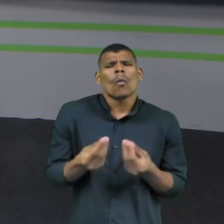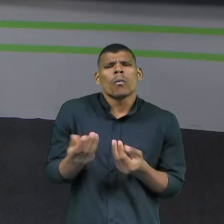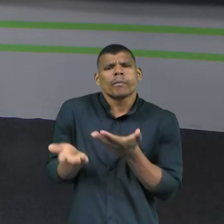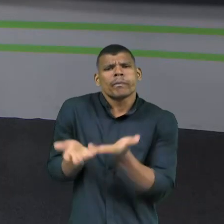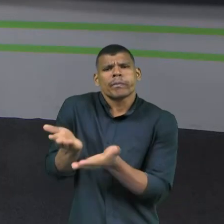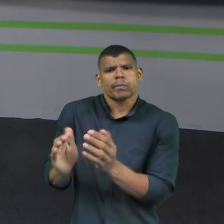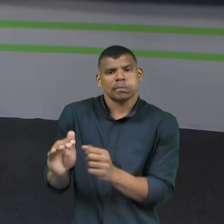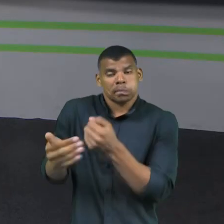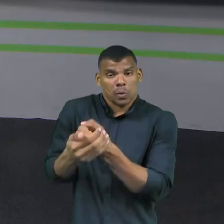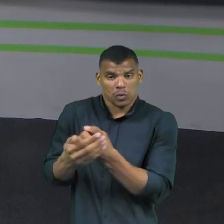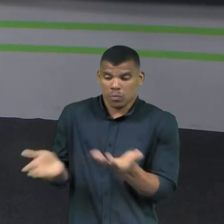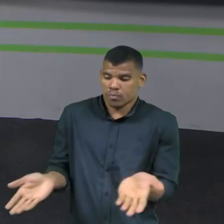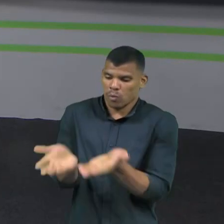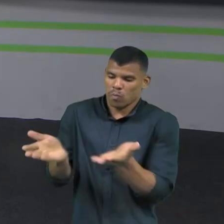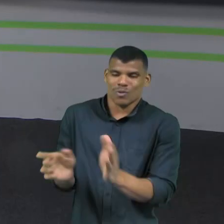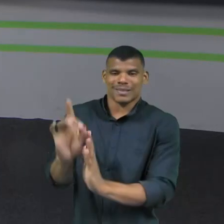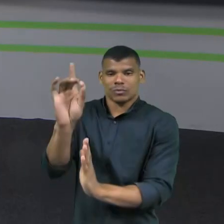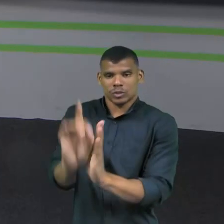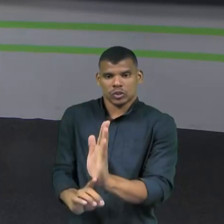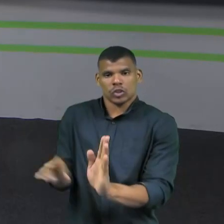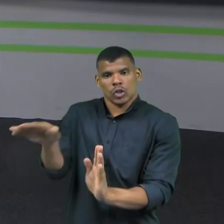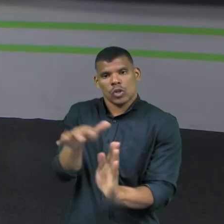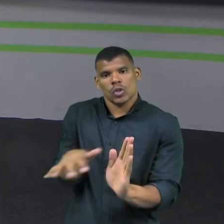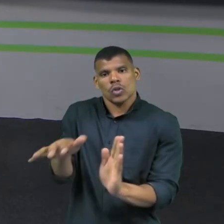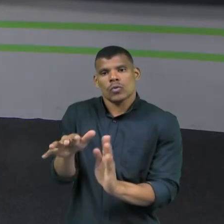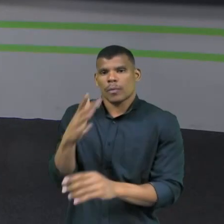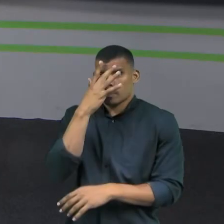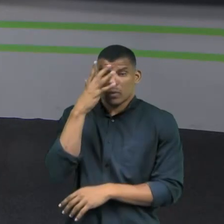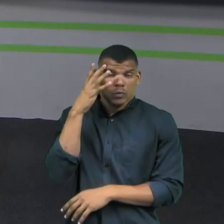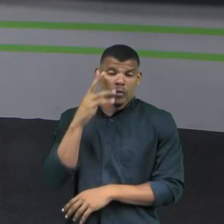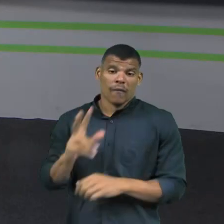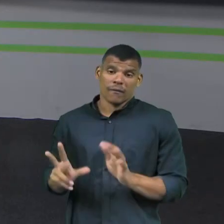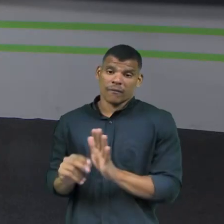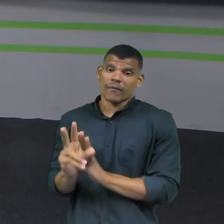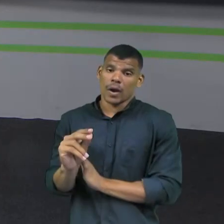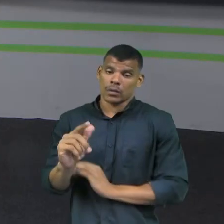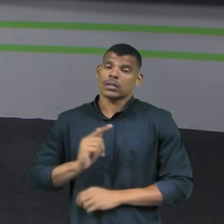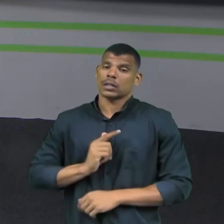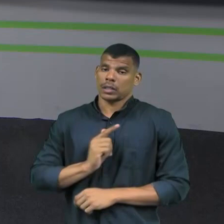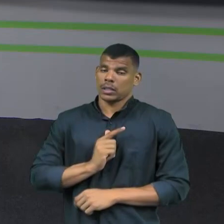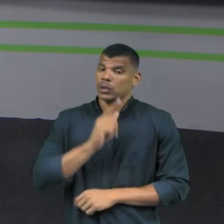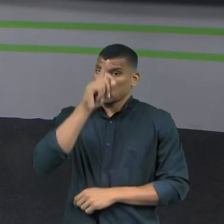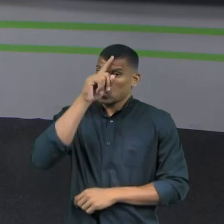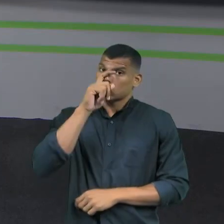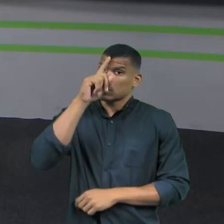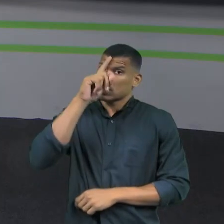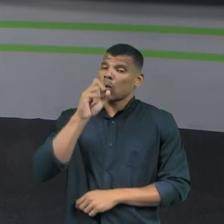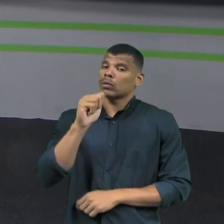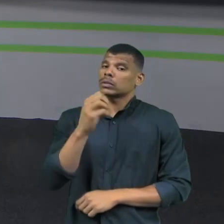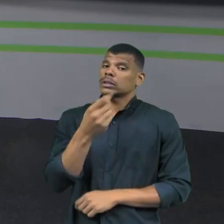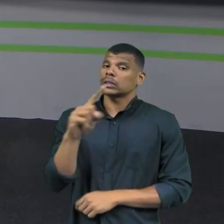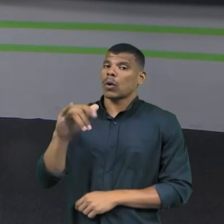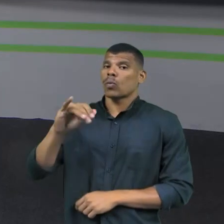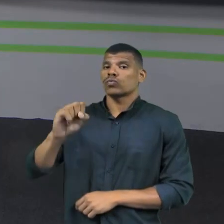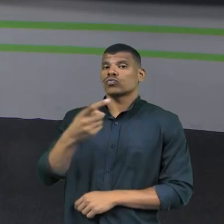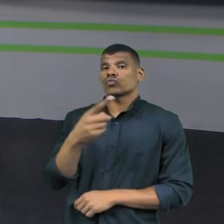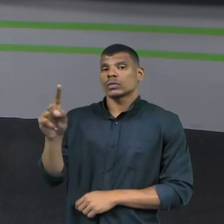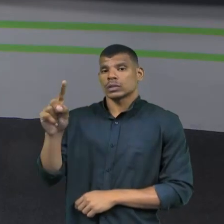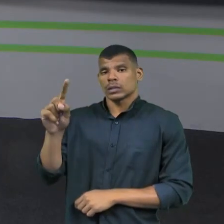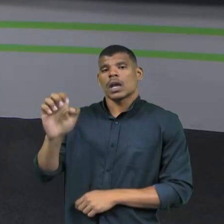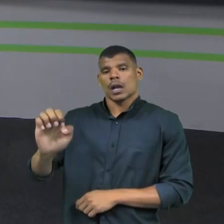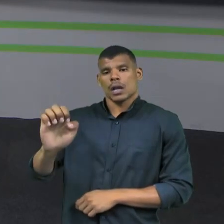e promoção dos direitos de quem vive com o vírus. O Hospital São José está com uma exposição fotográfica das